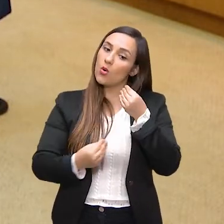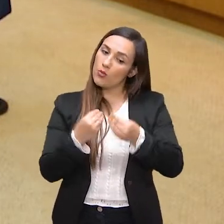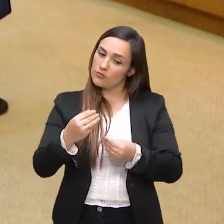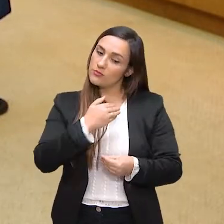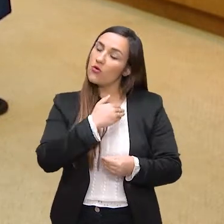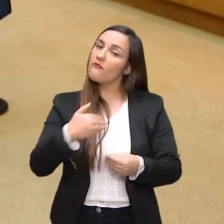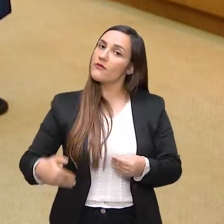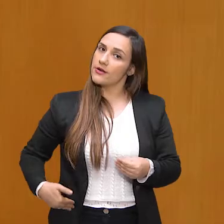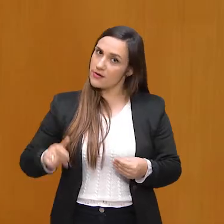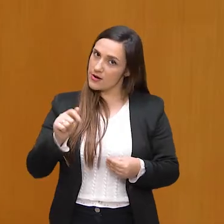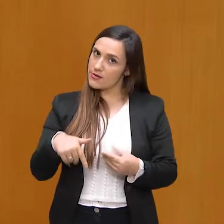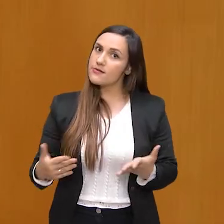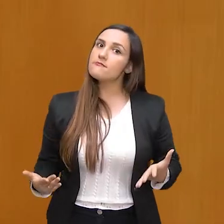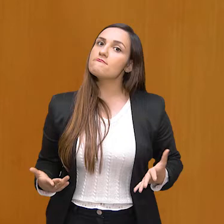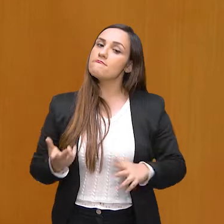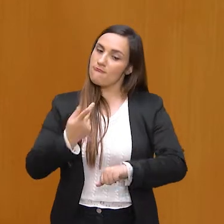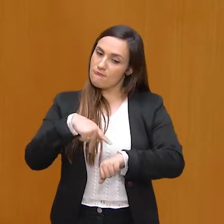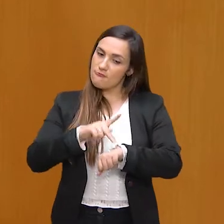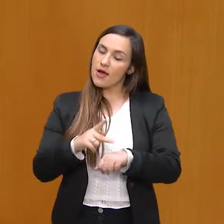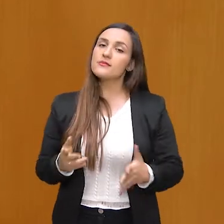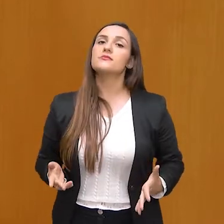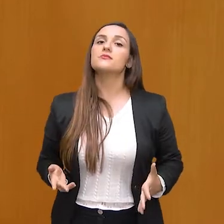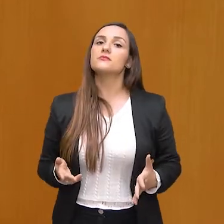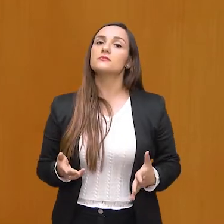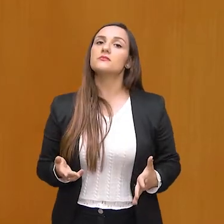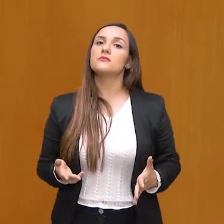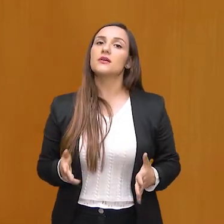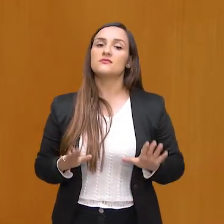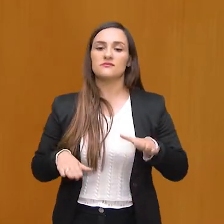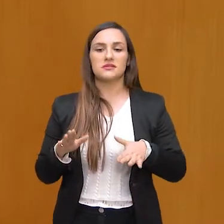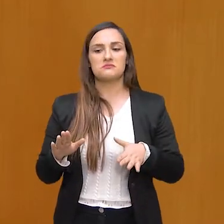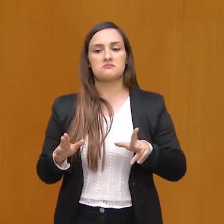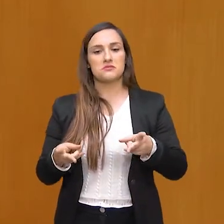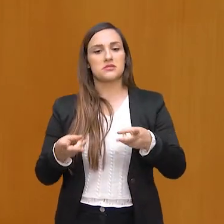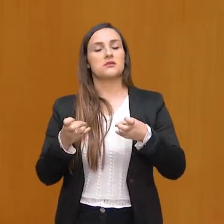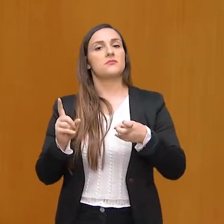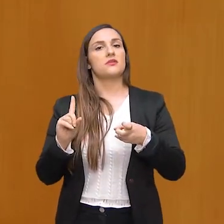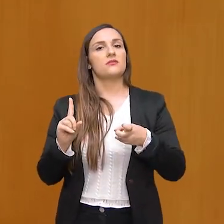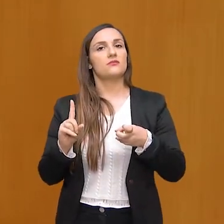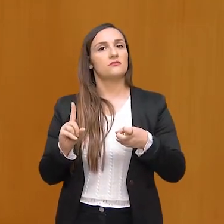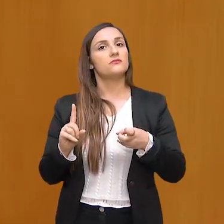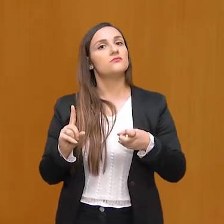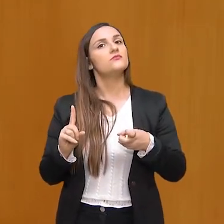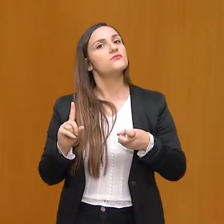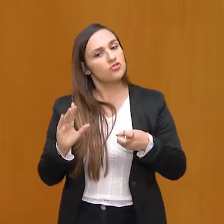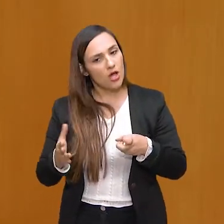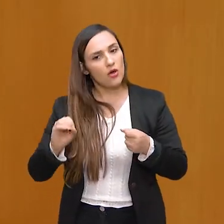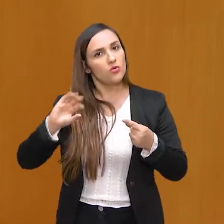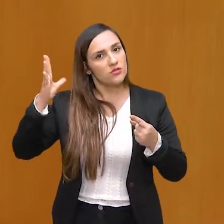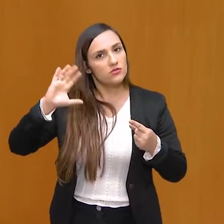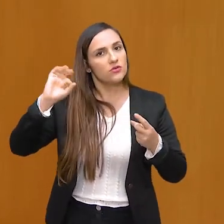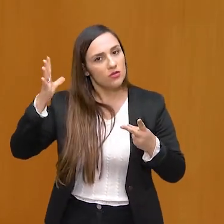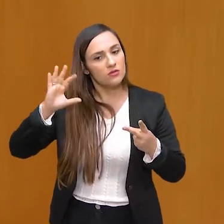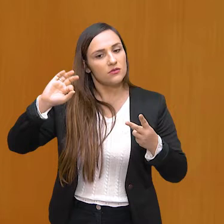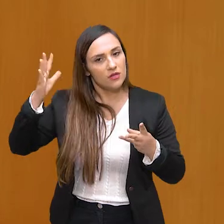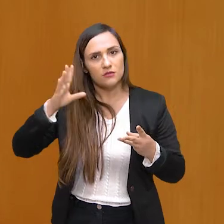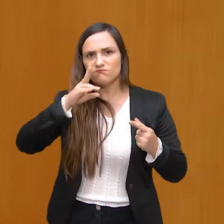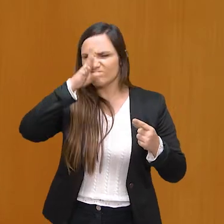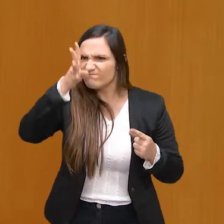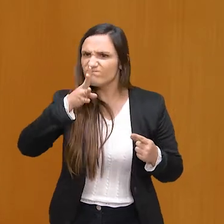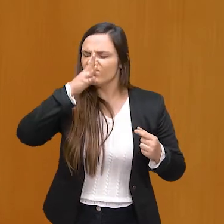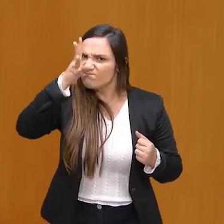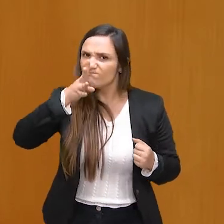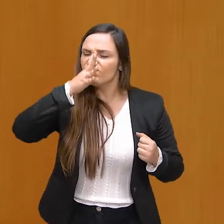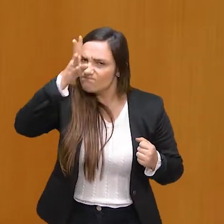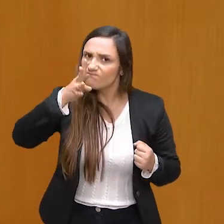que nós vivemos. E às vezes, quando a coisa está acontecendo, a gente não se dá conta, né? Está acontecendo isso, está acontecendo esse tipo de interferência na